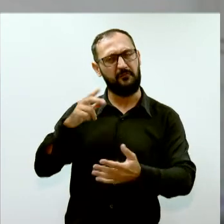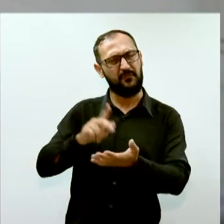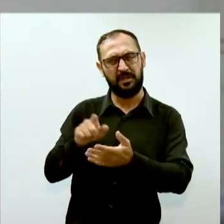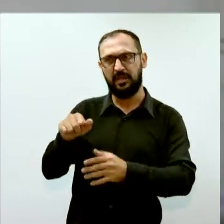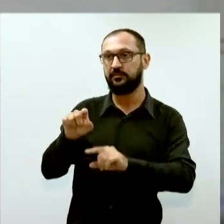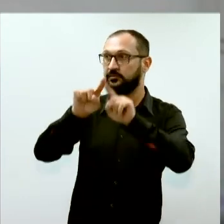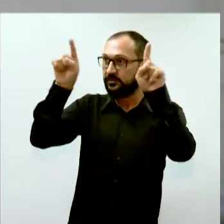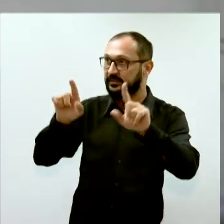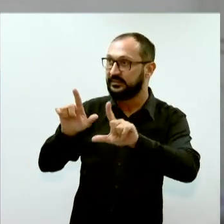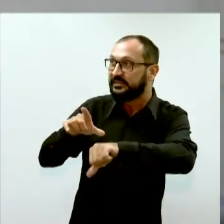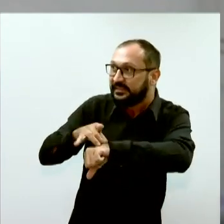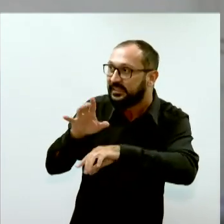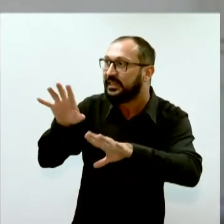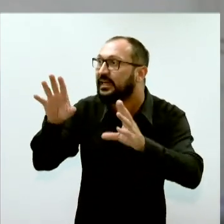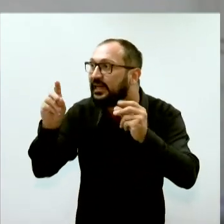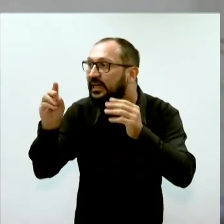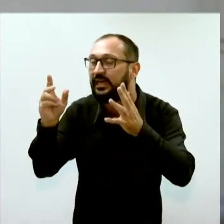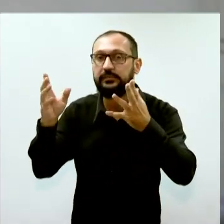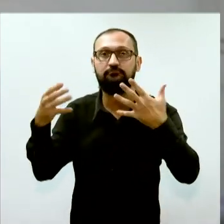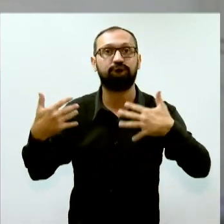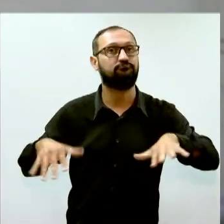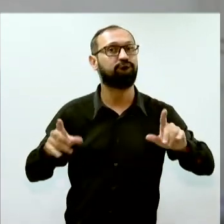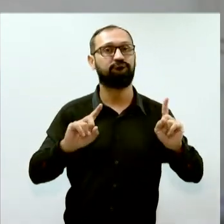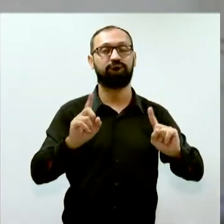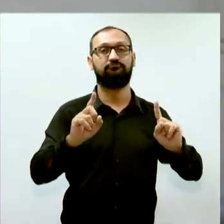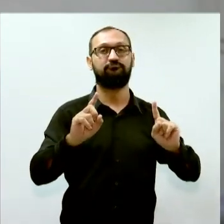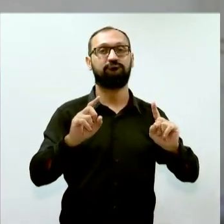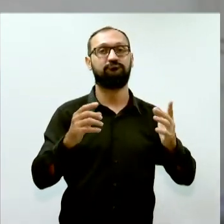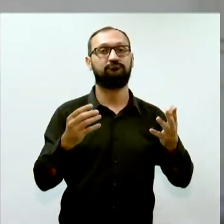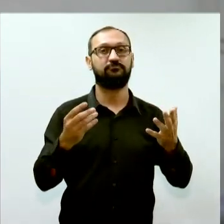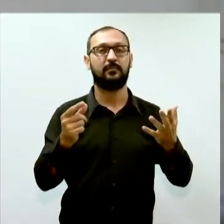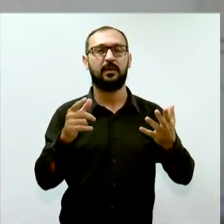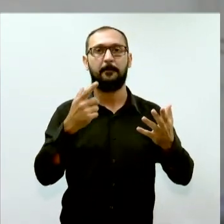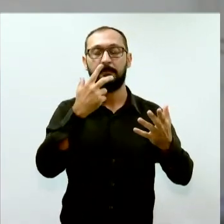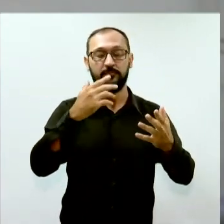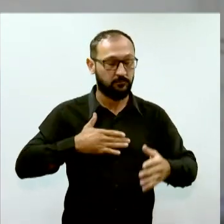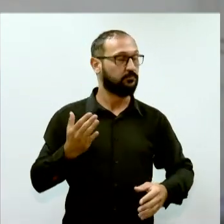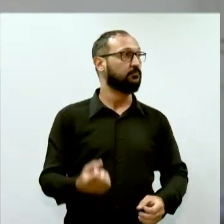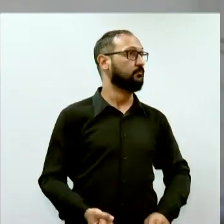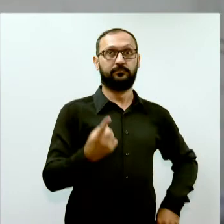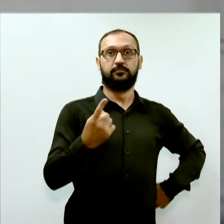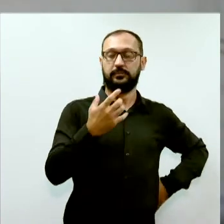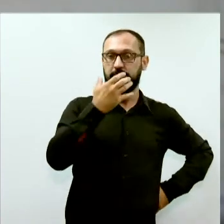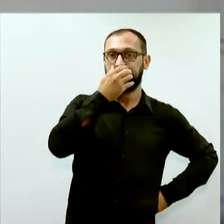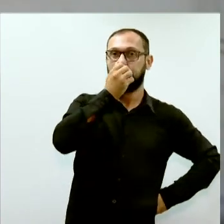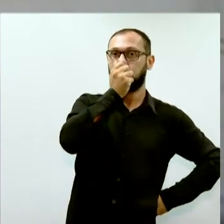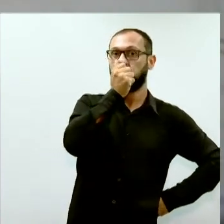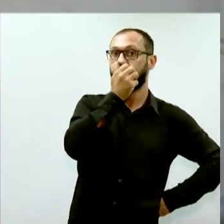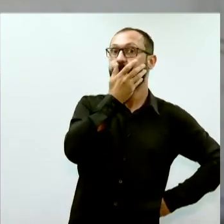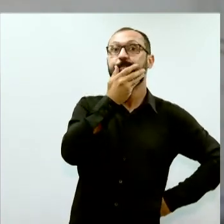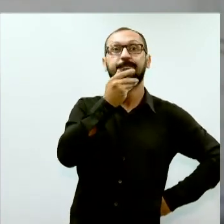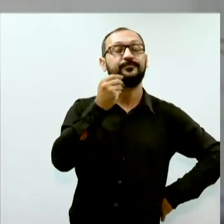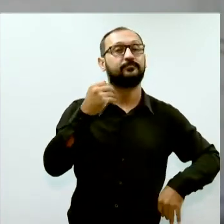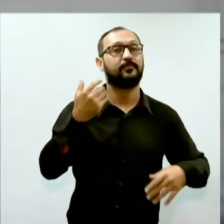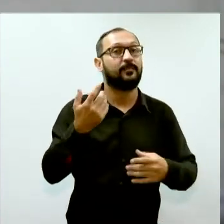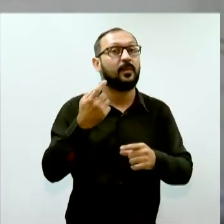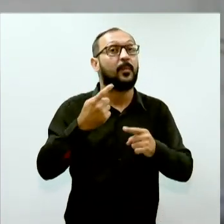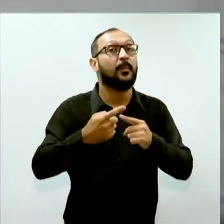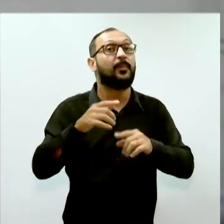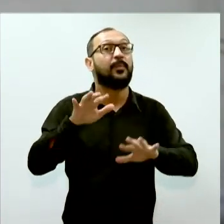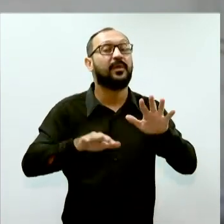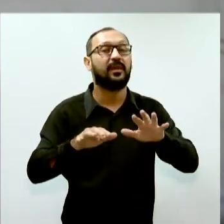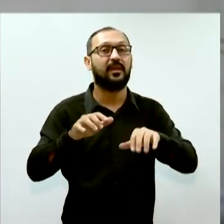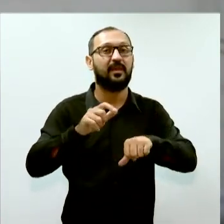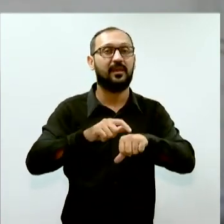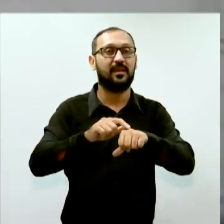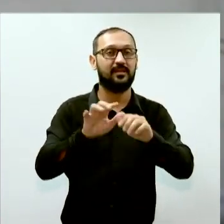no espelho, eu sou parecido com meu pai, mas às vezes ela é um susto, ela é um assombro. Porque,